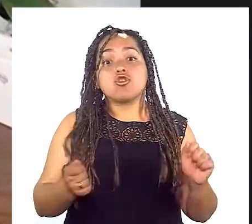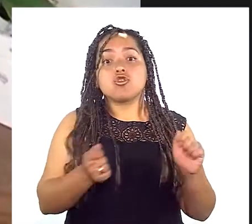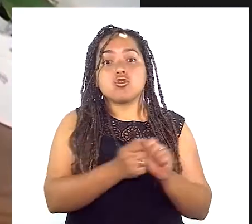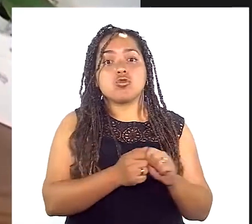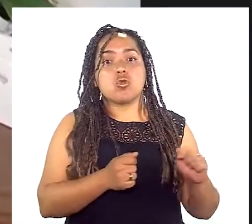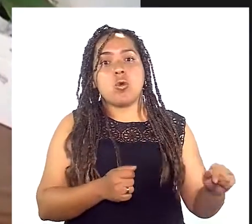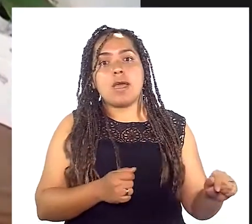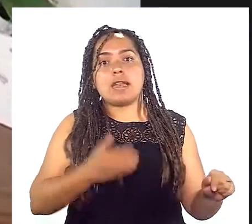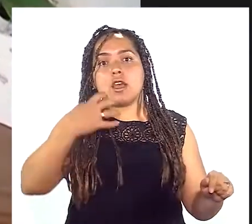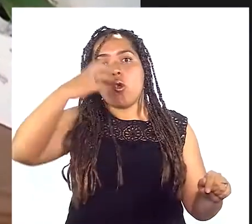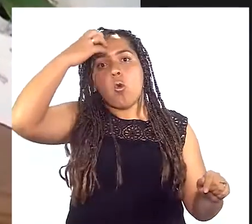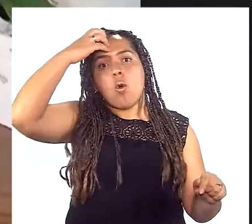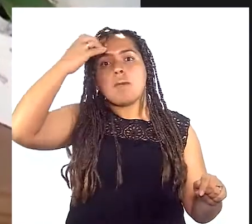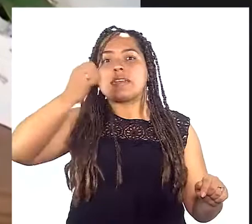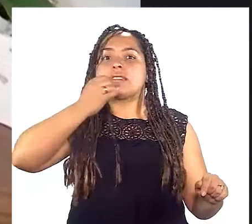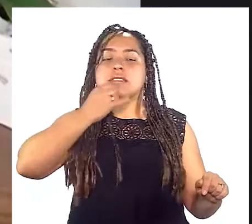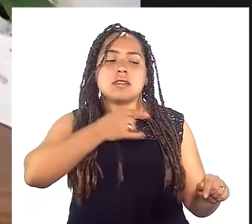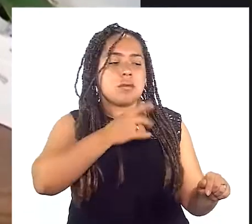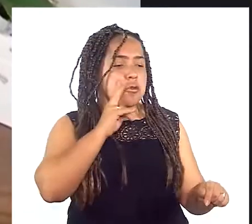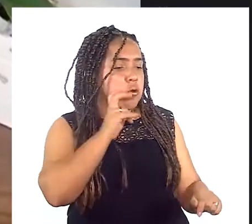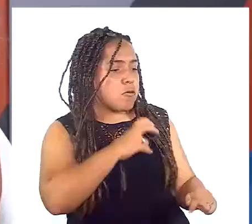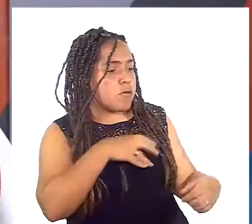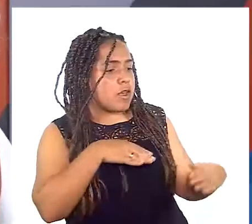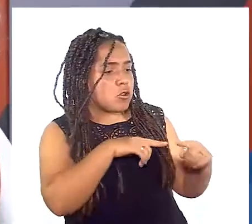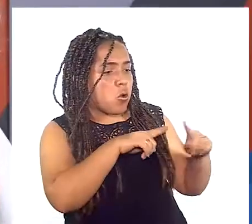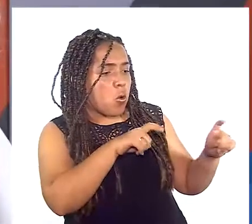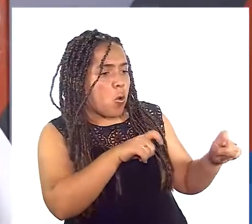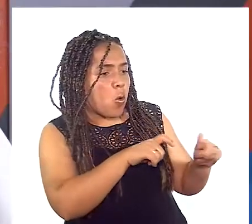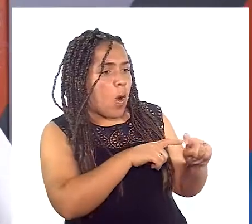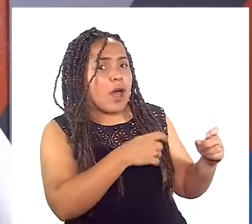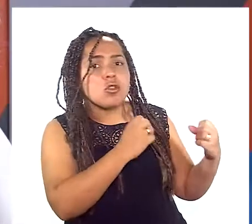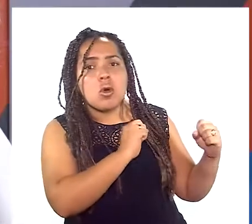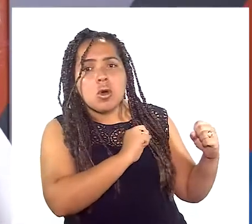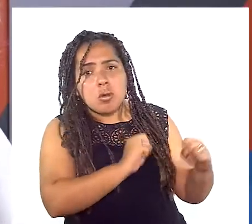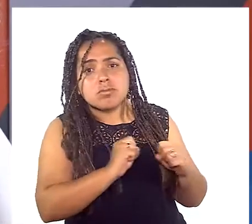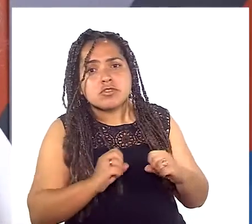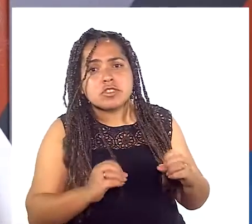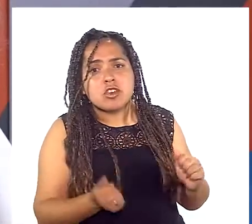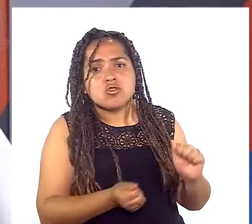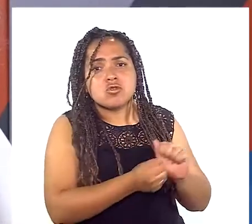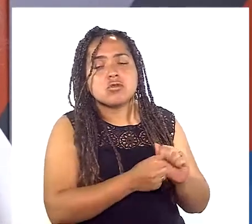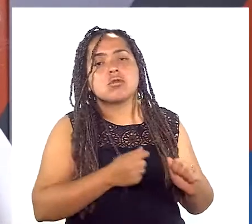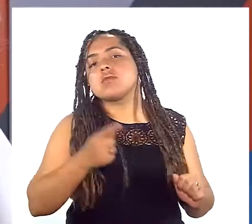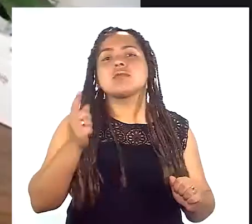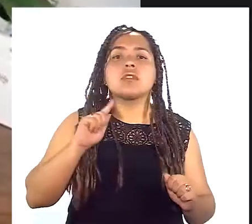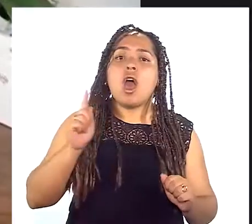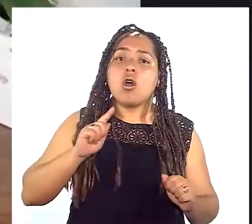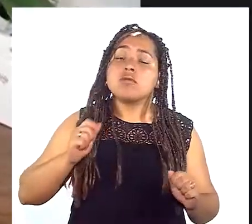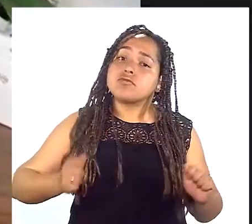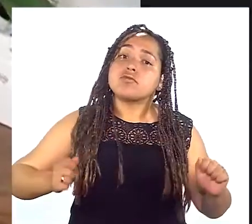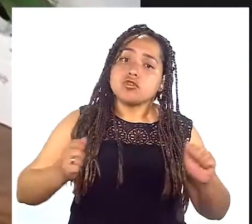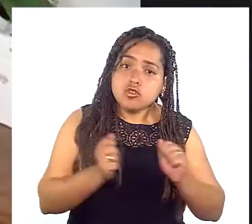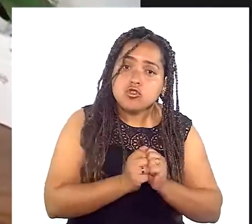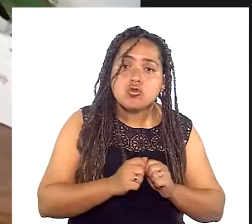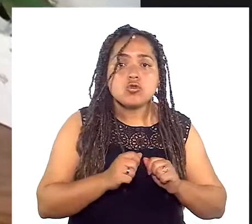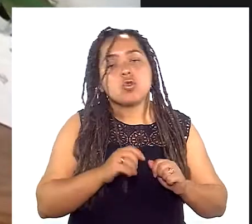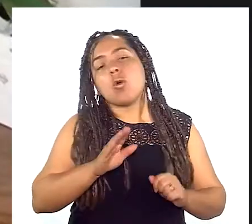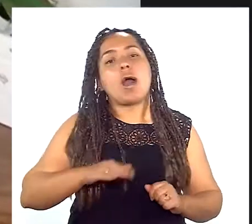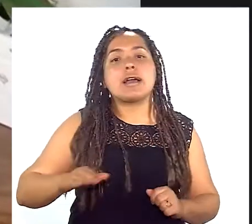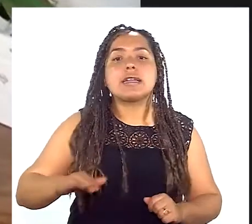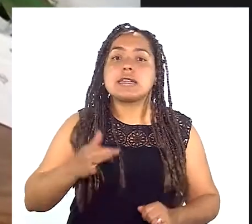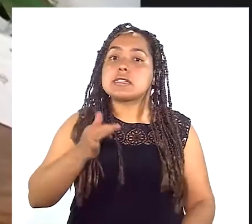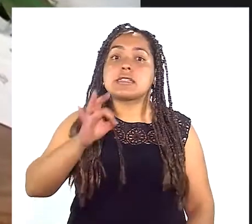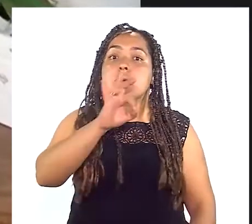filho, não sentir a culpa, né? De, poxa, estou em casa, meu filho está ali no quarto do lado, eu podia estar ali com ele. E quando você estiver com ele,